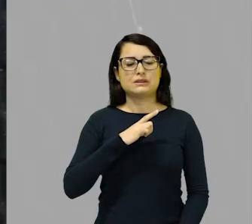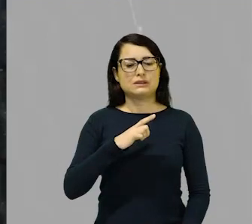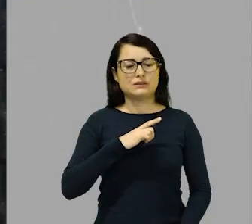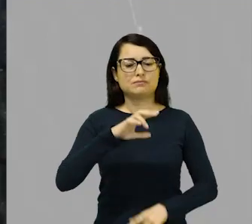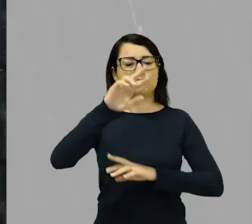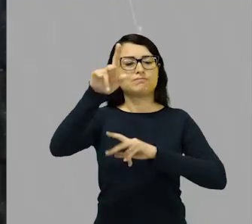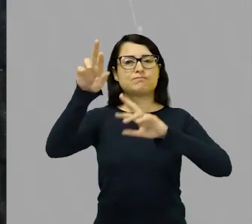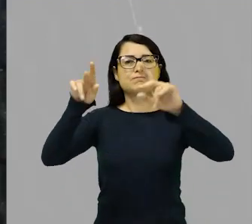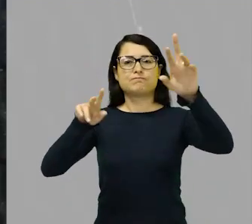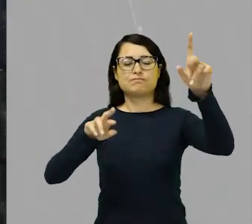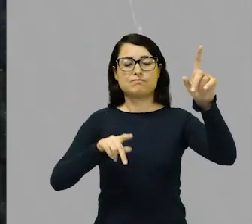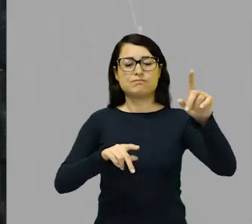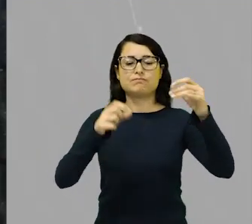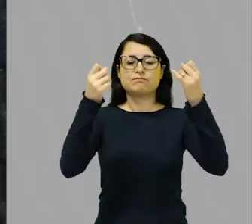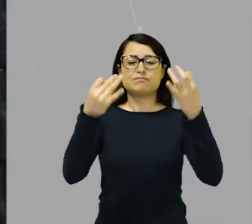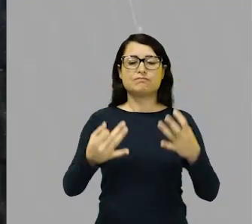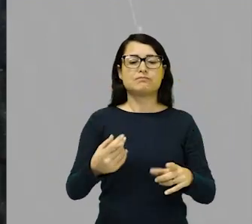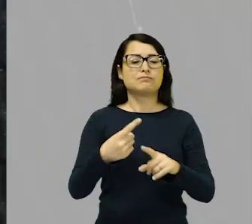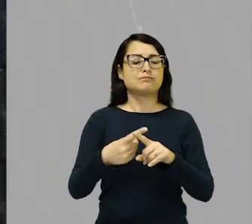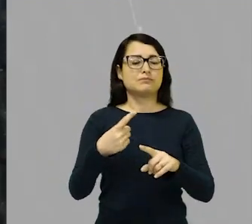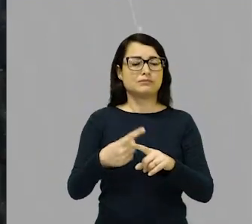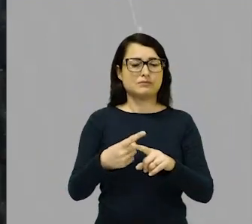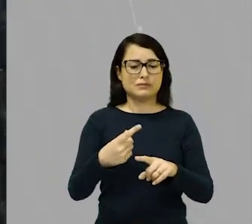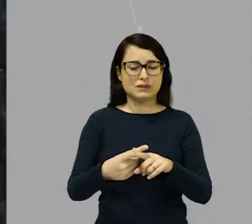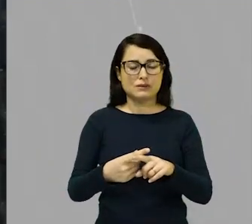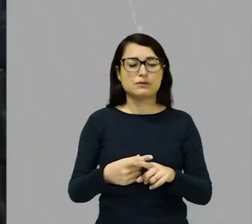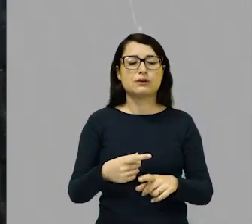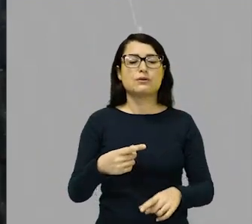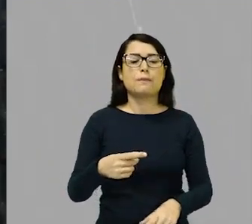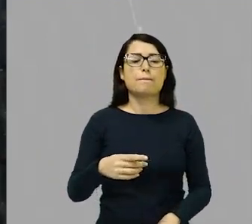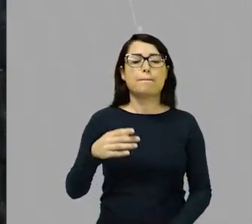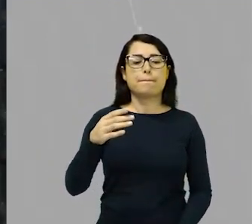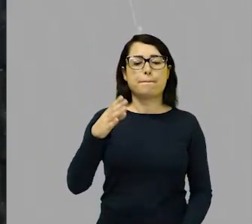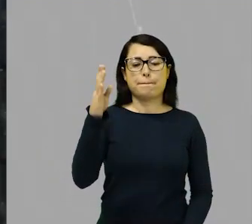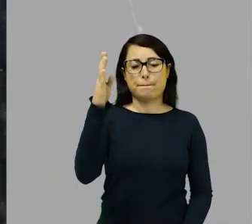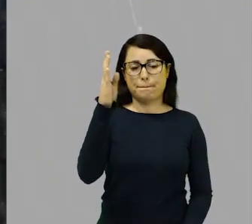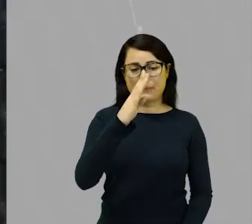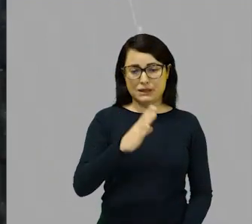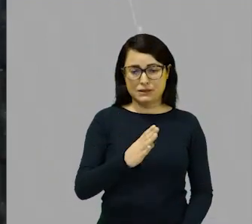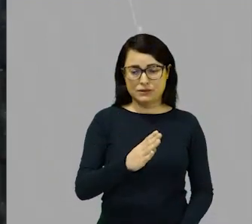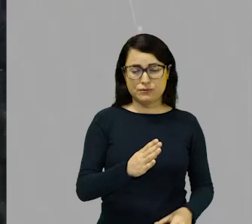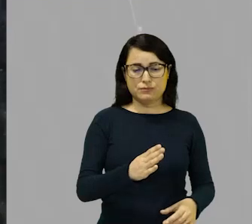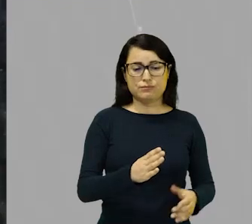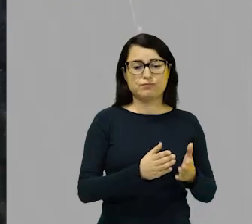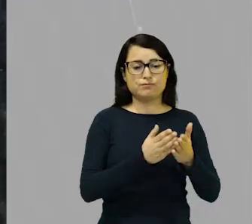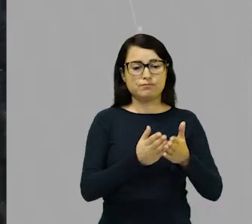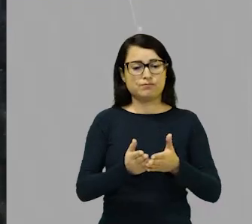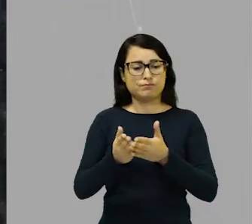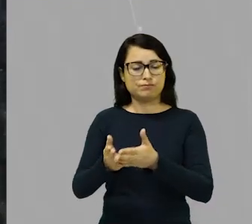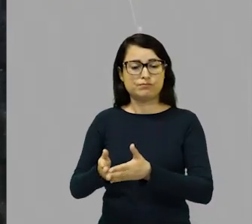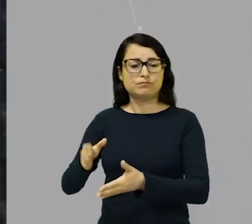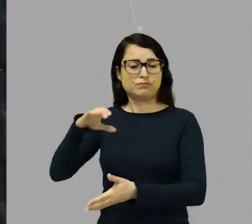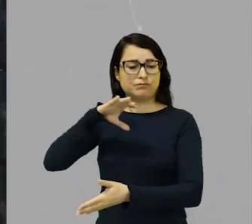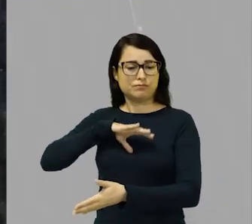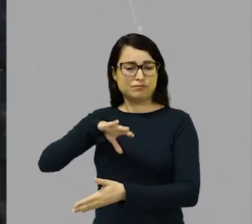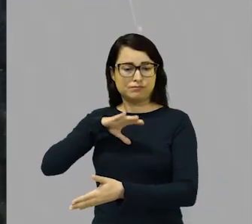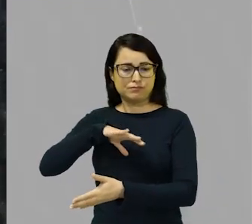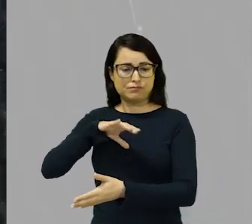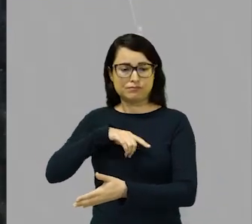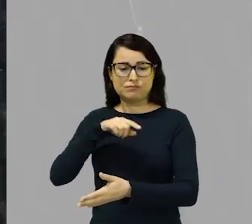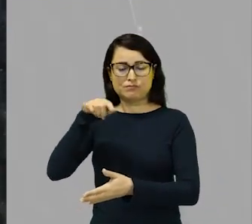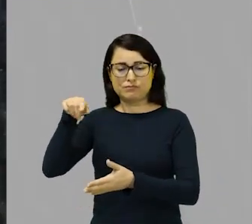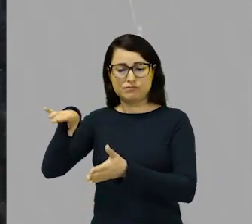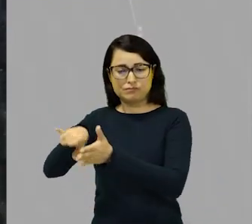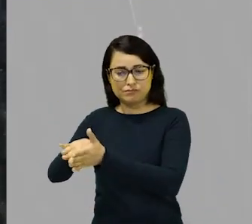explica por quê? Porque o Brasil foi colonizado por portugueses e também no período colonial vieram para